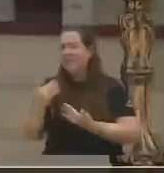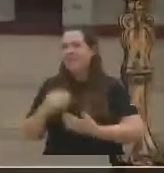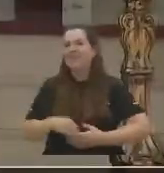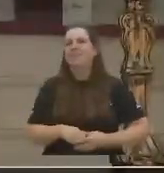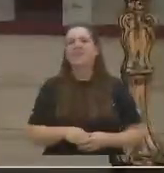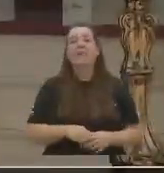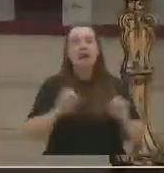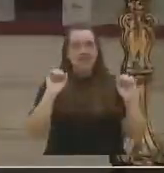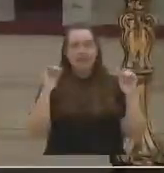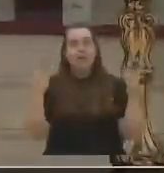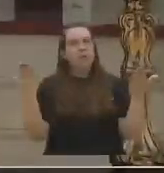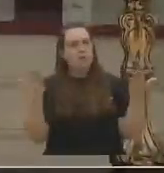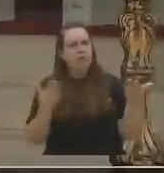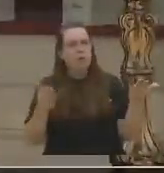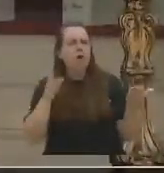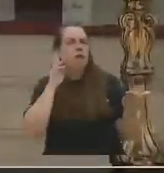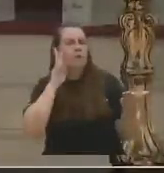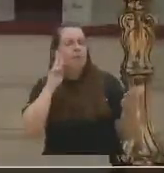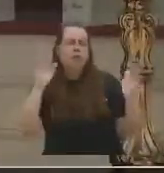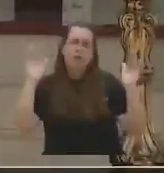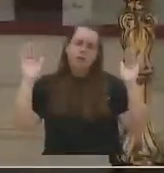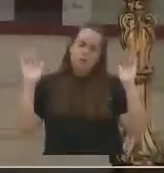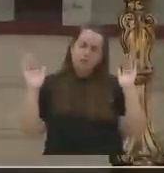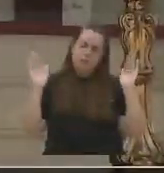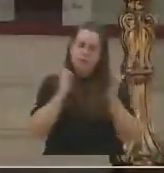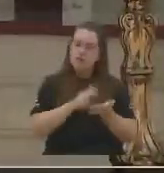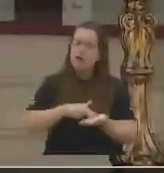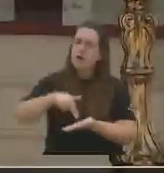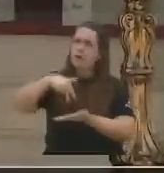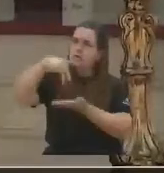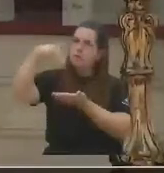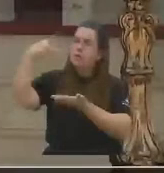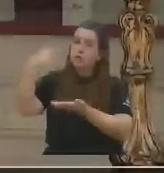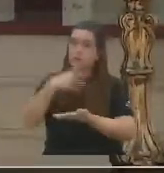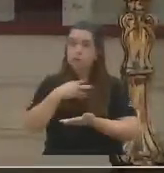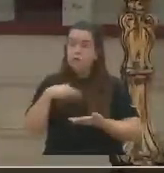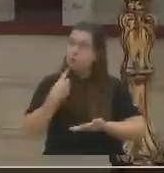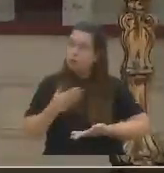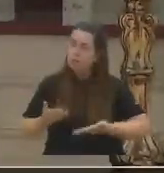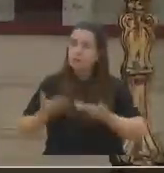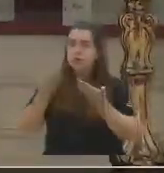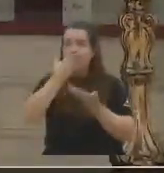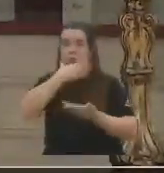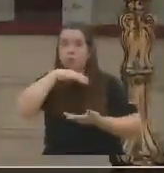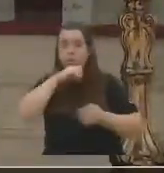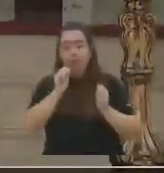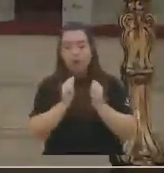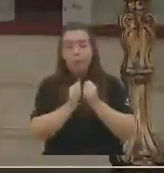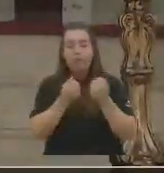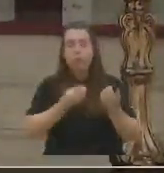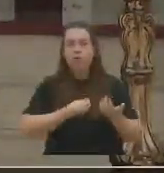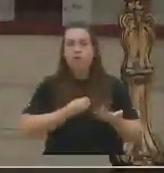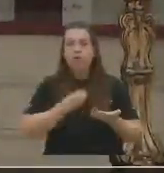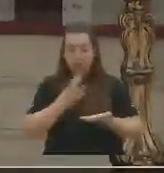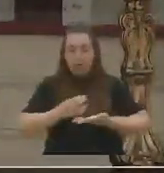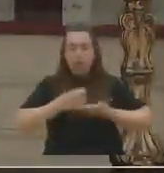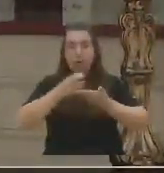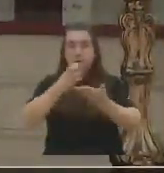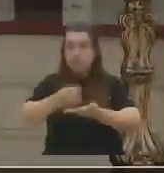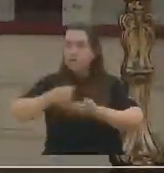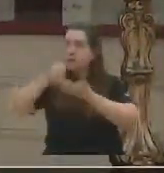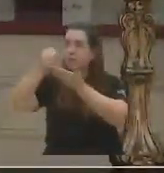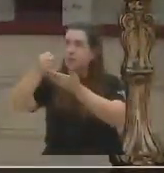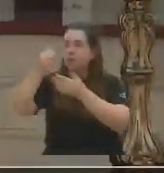Jesus. Celebrando, pois, a memória da morte e ressurreição do vosso Filho, nós vos oferecemos, ó Pai, o pão da vida e o cálice